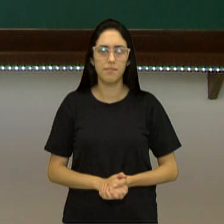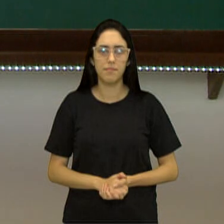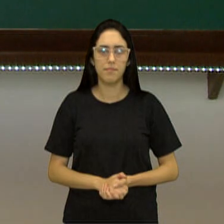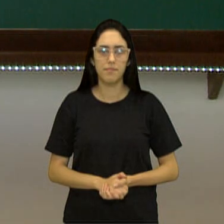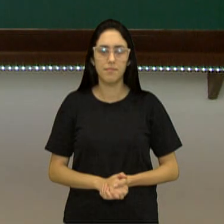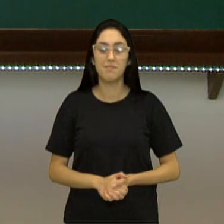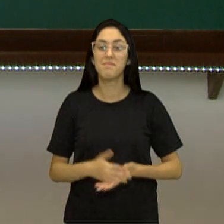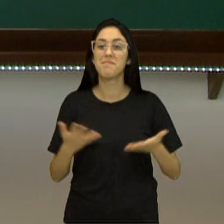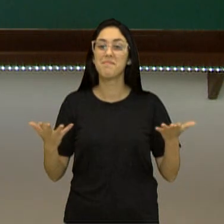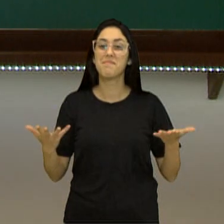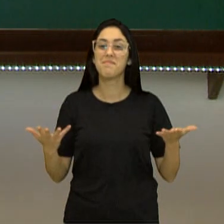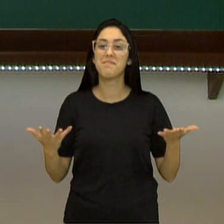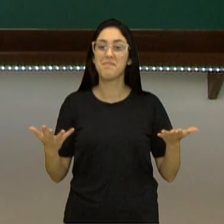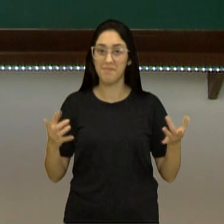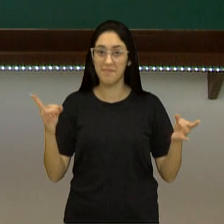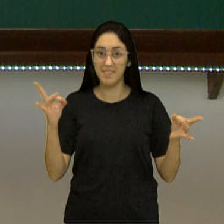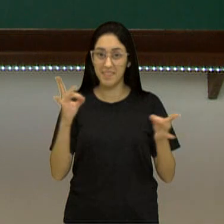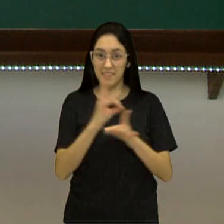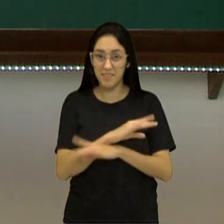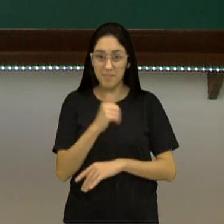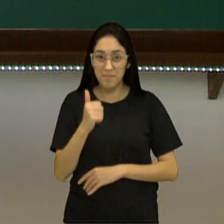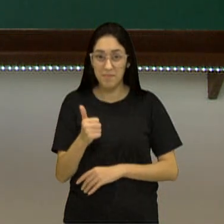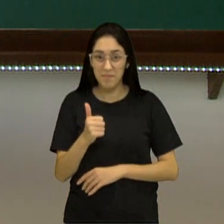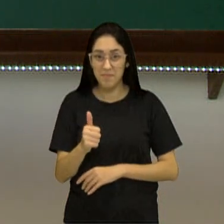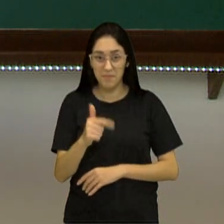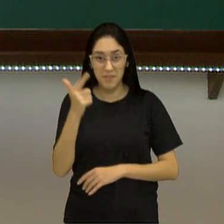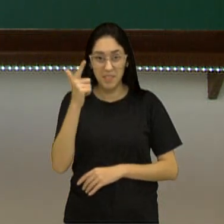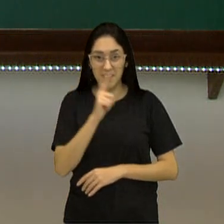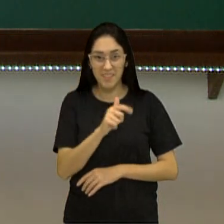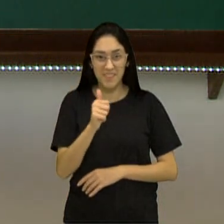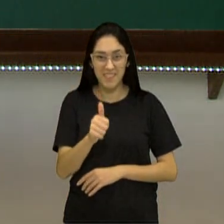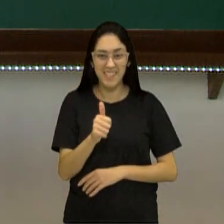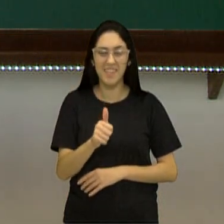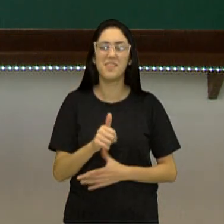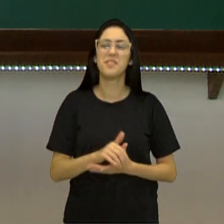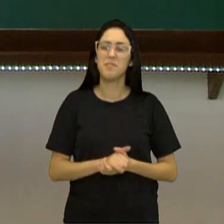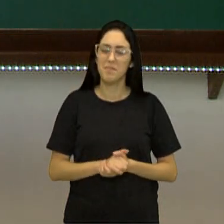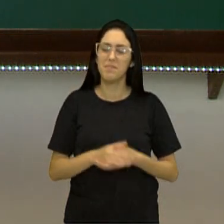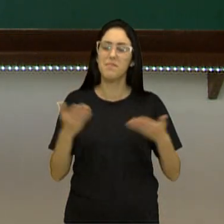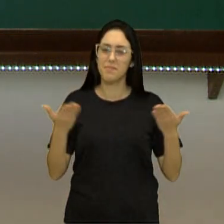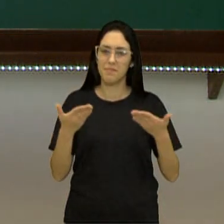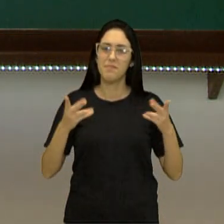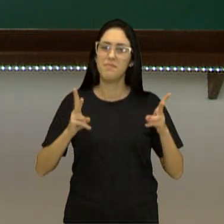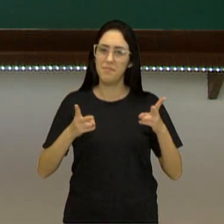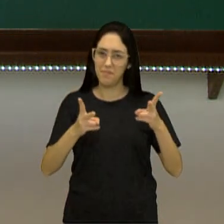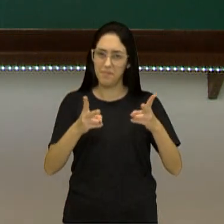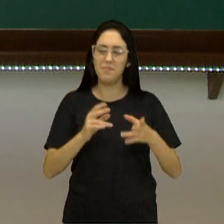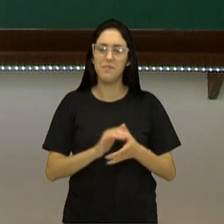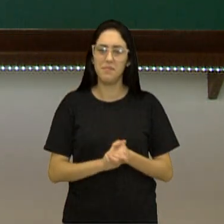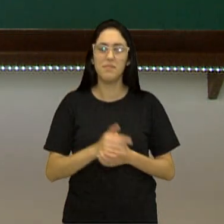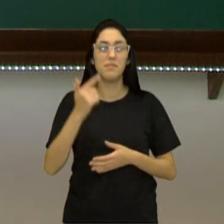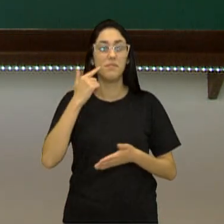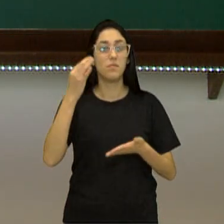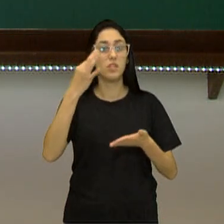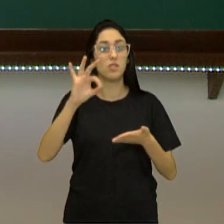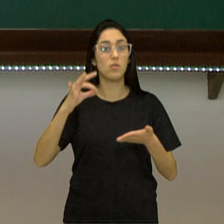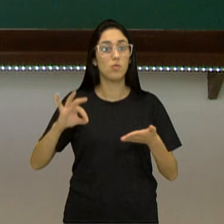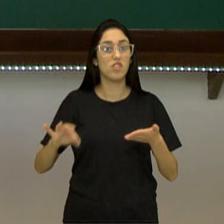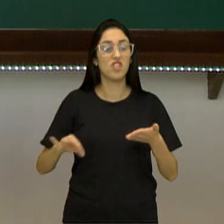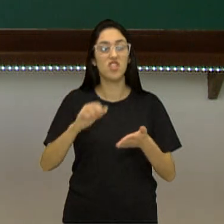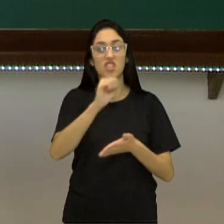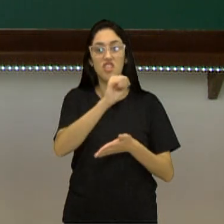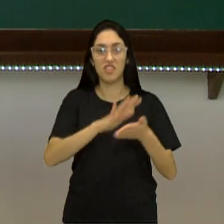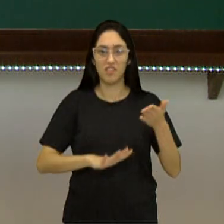E aí, meu querido? E aí, minha querida? Terminou? Fechou? Belezinha, né? Vamos continuar, então? Vamos corrigir a sua